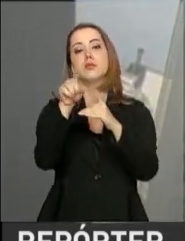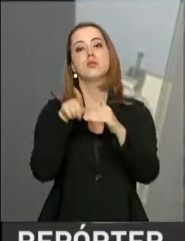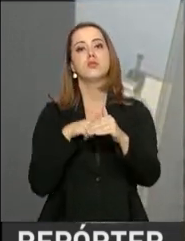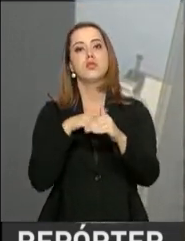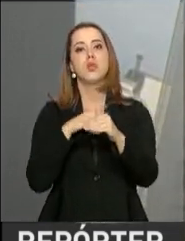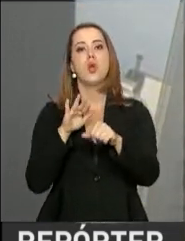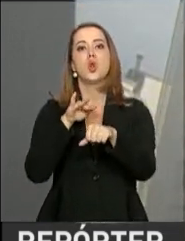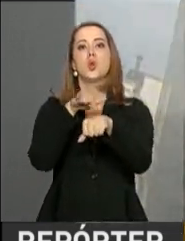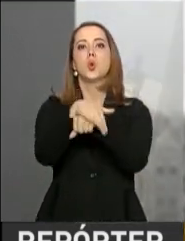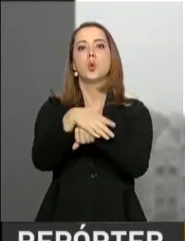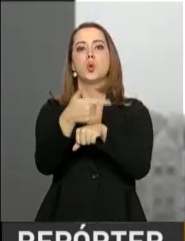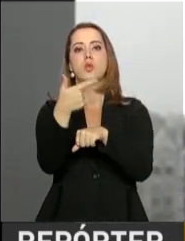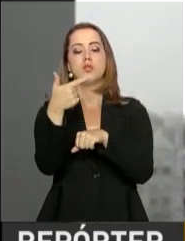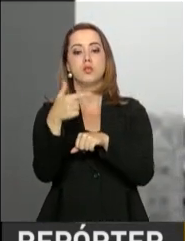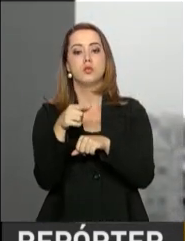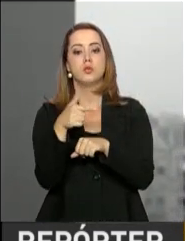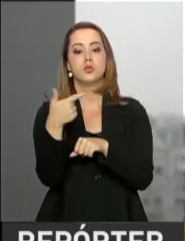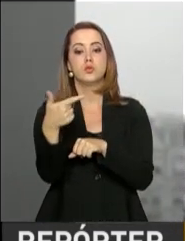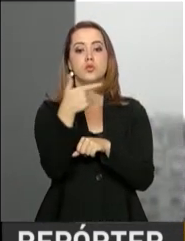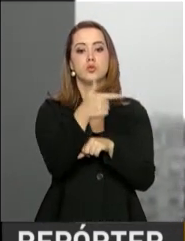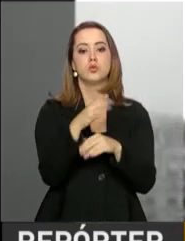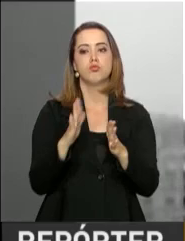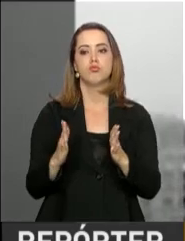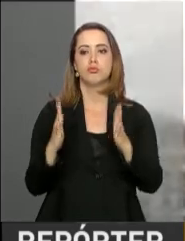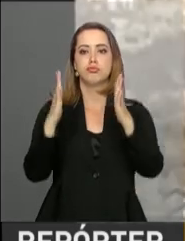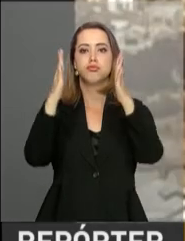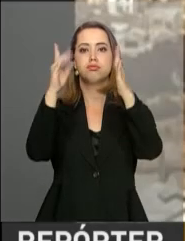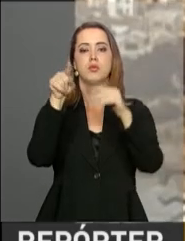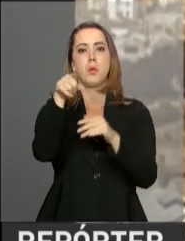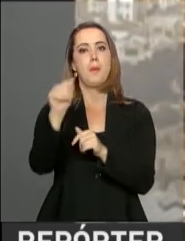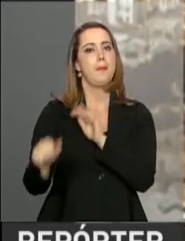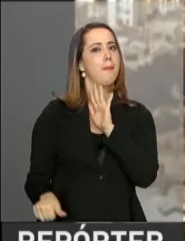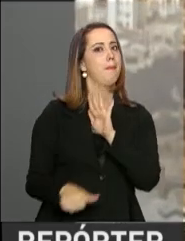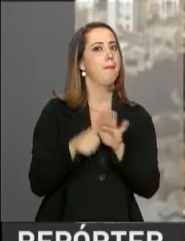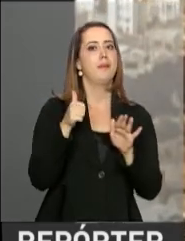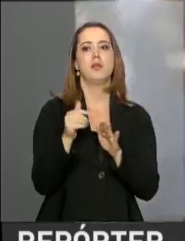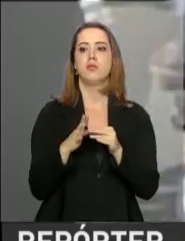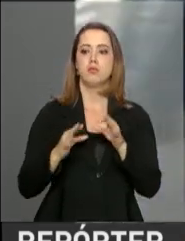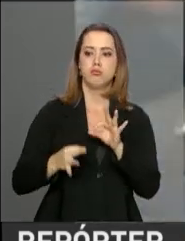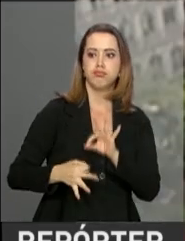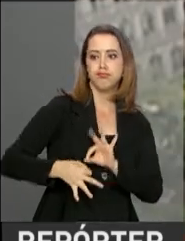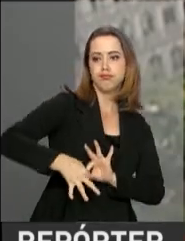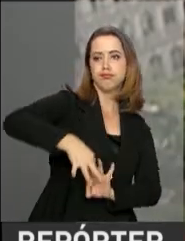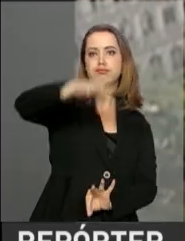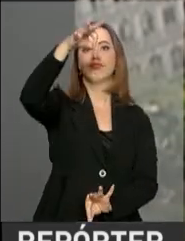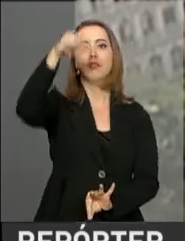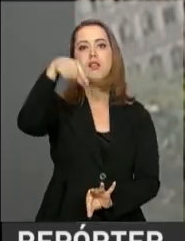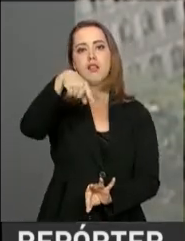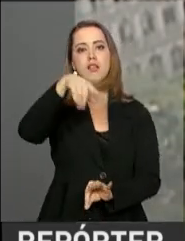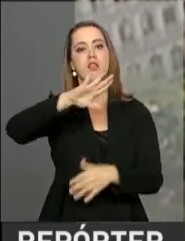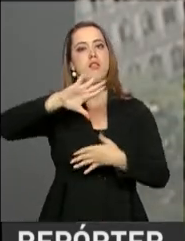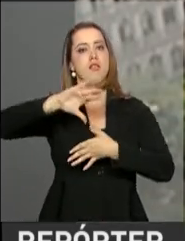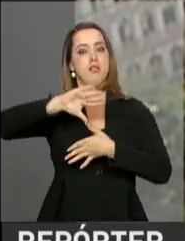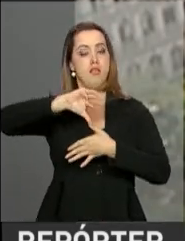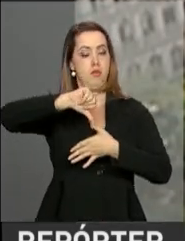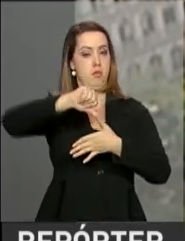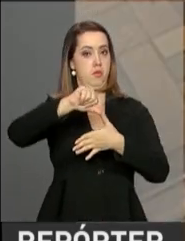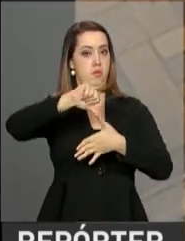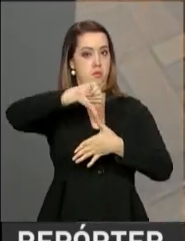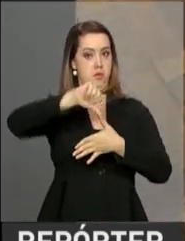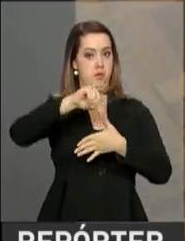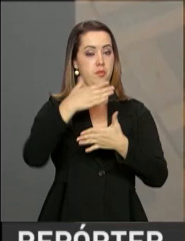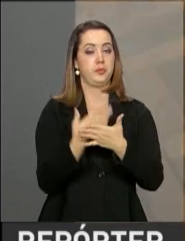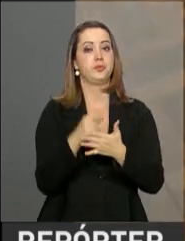a noite de 22 andares foi o primeiro arranha céu da América Latina localizado na região portuária do Rio de